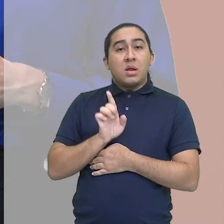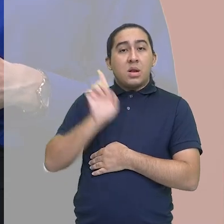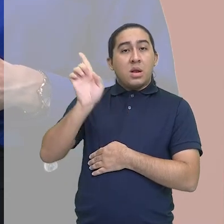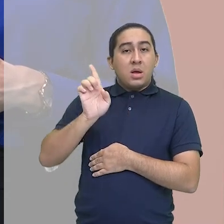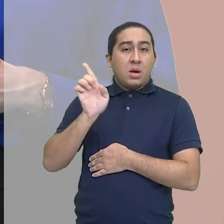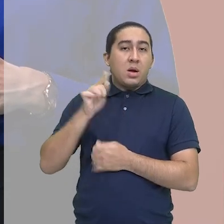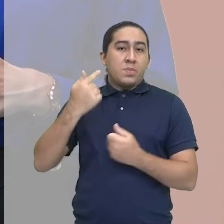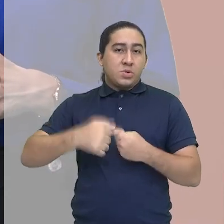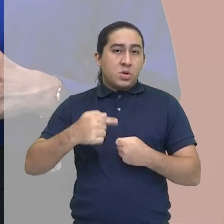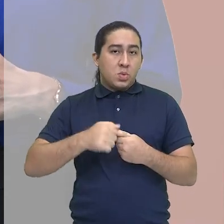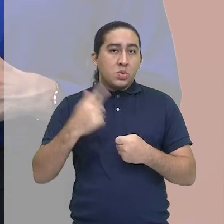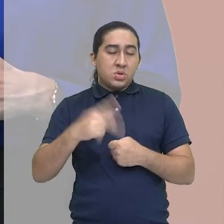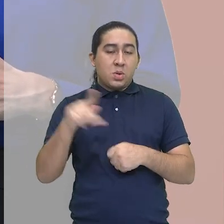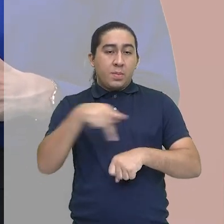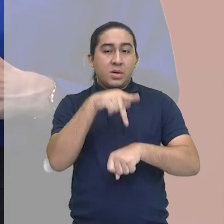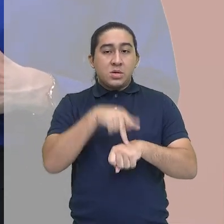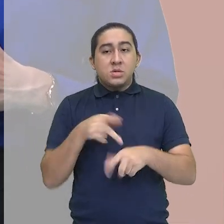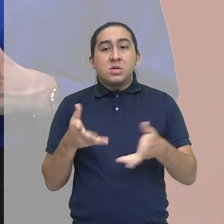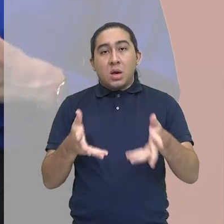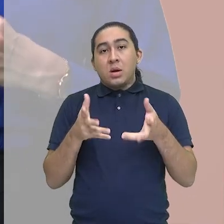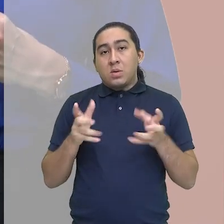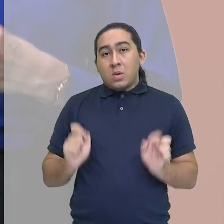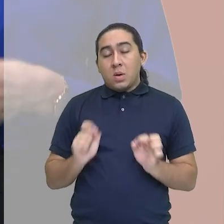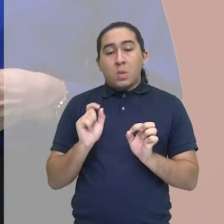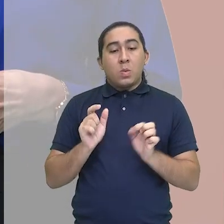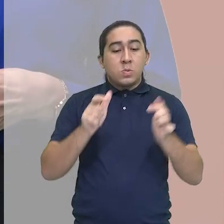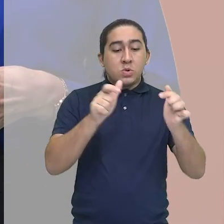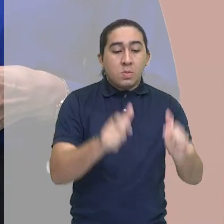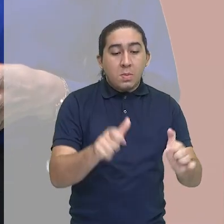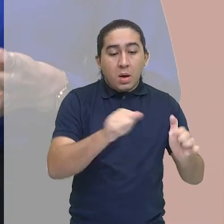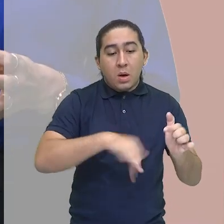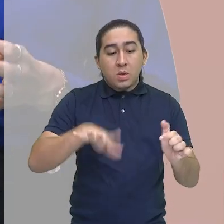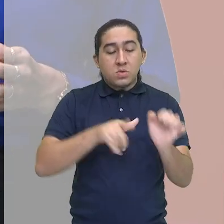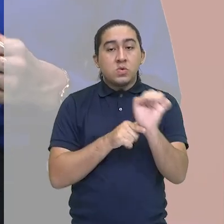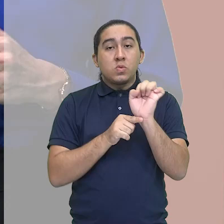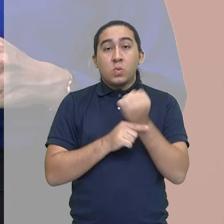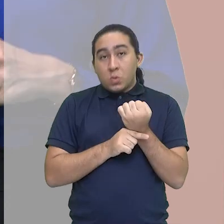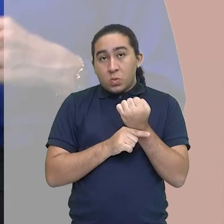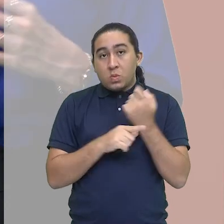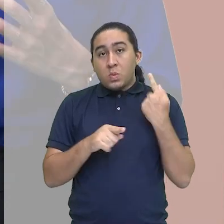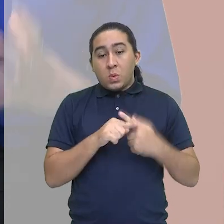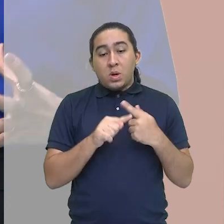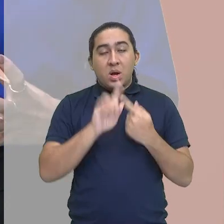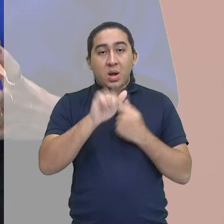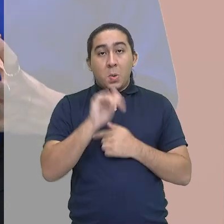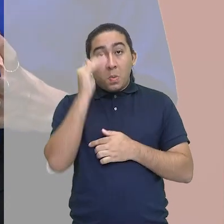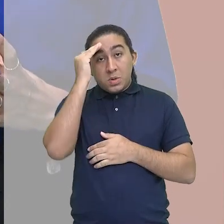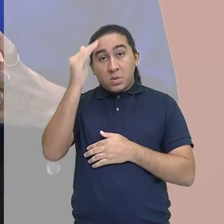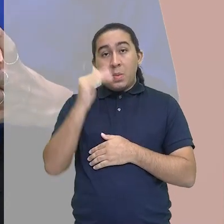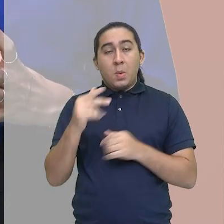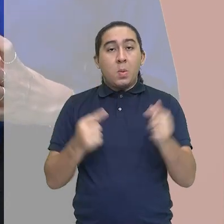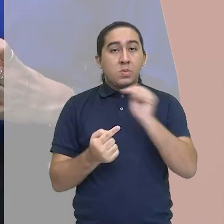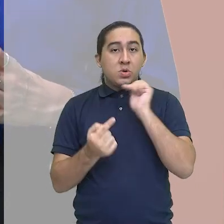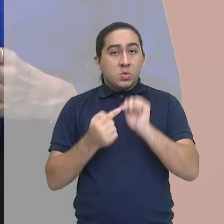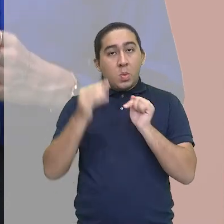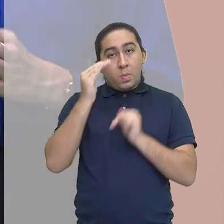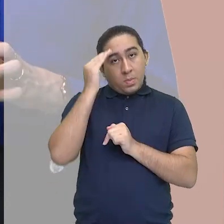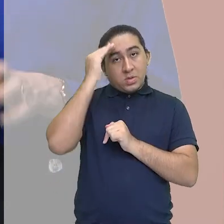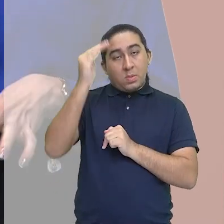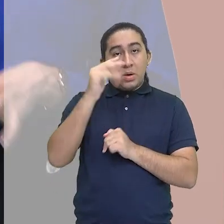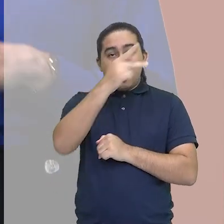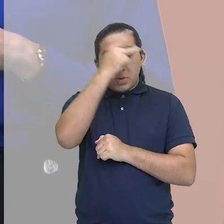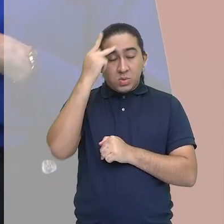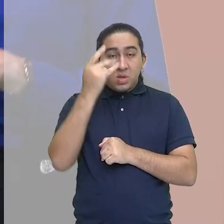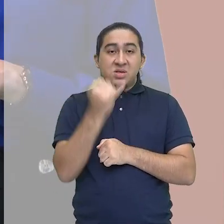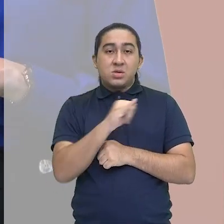seu próprio país, né, buscando um lugar mais seguro, porque esse é o principal objetivo inicialmente, né? Se